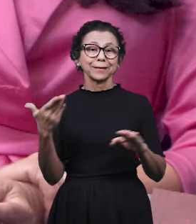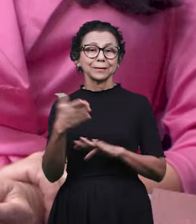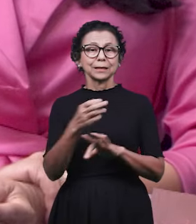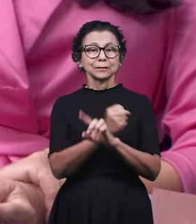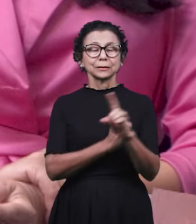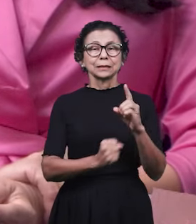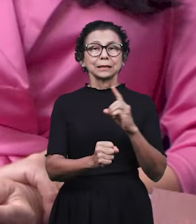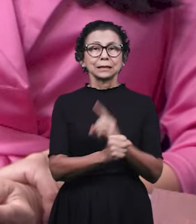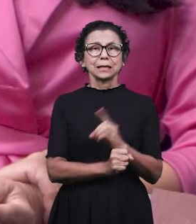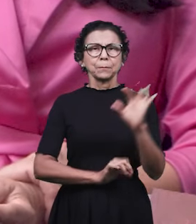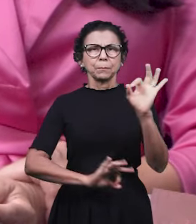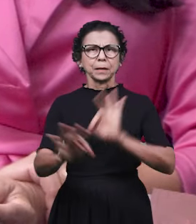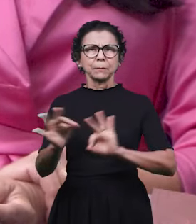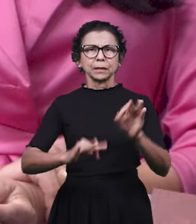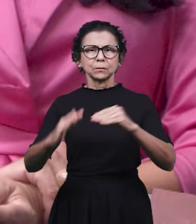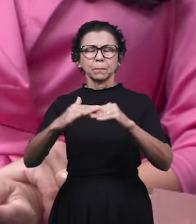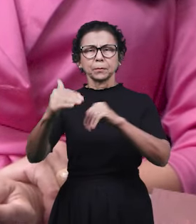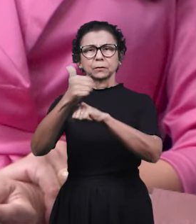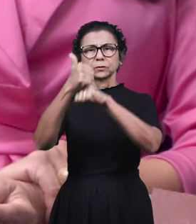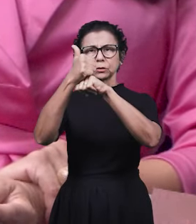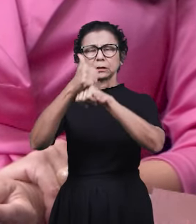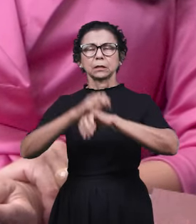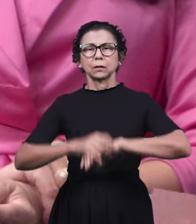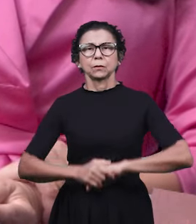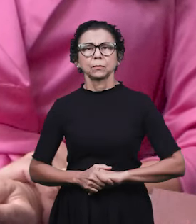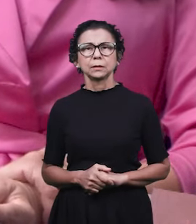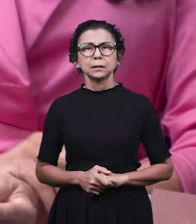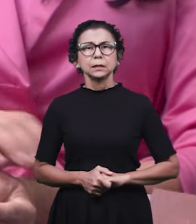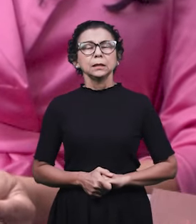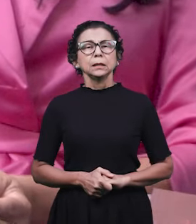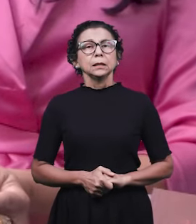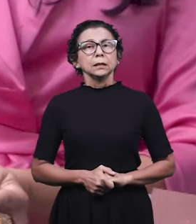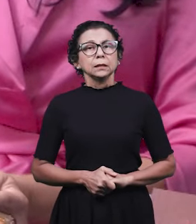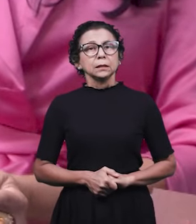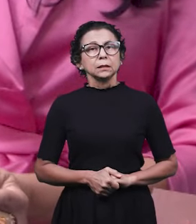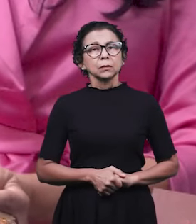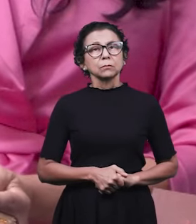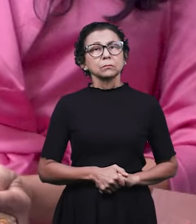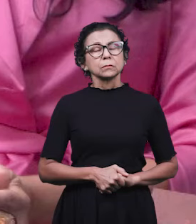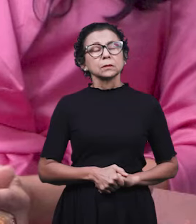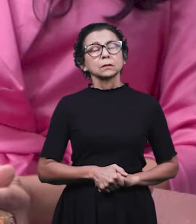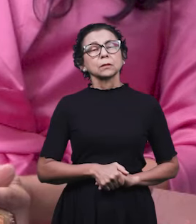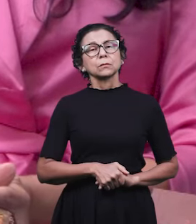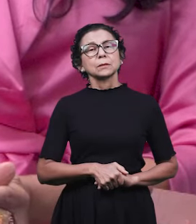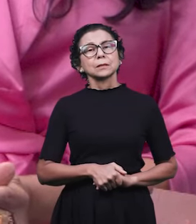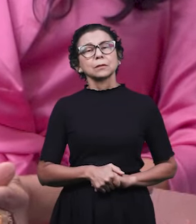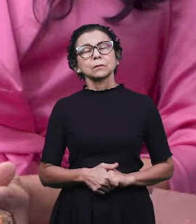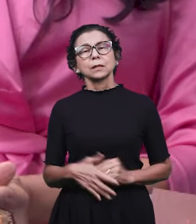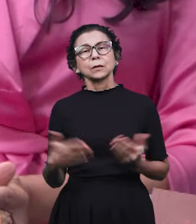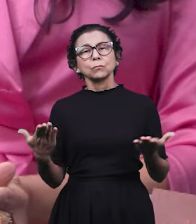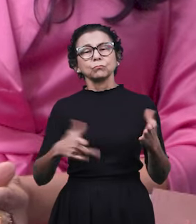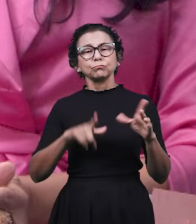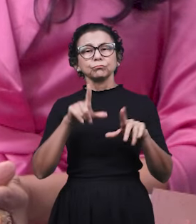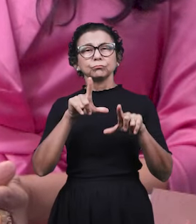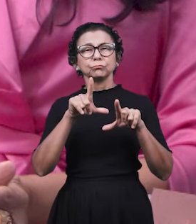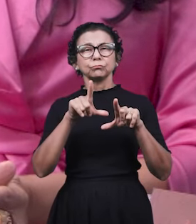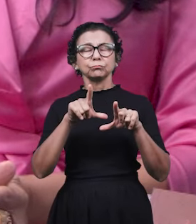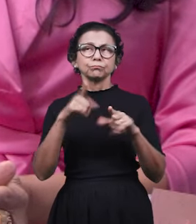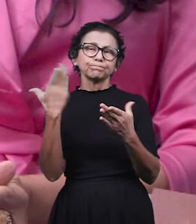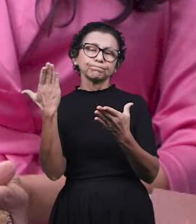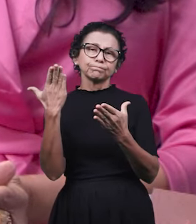um processo seletivo. Esse processo seletivo ele tem 40 questões e com 4 horas de duração.